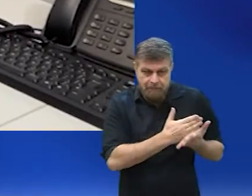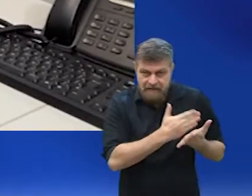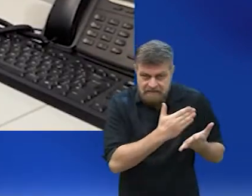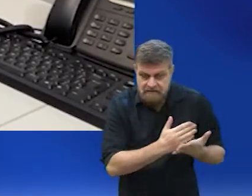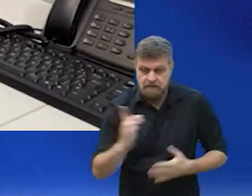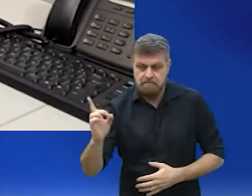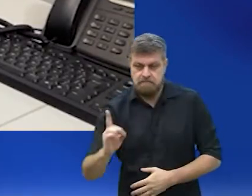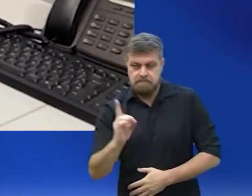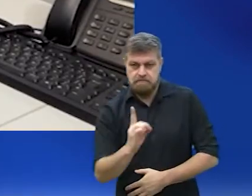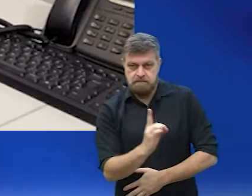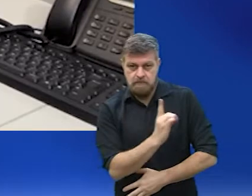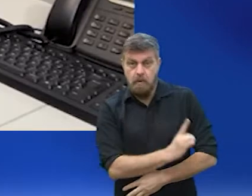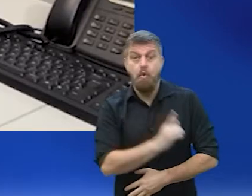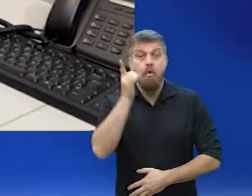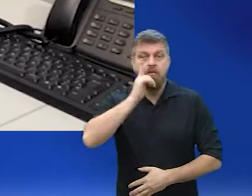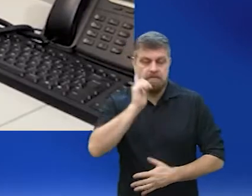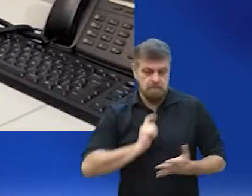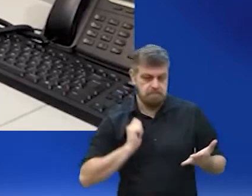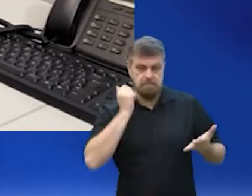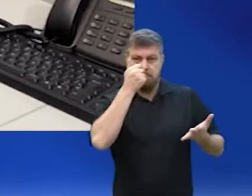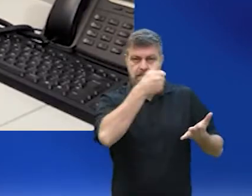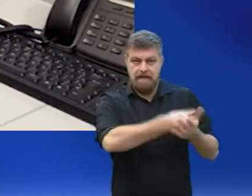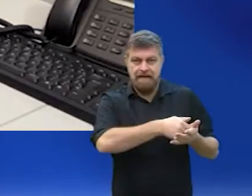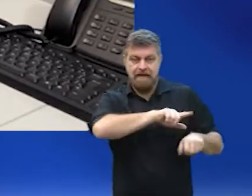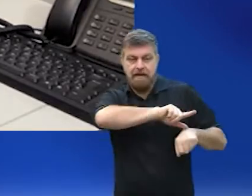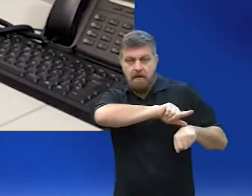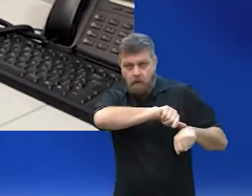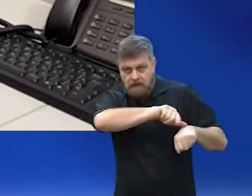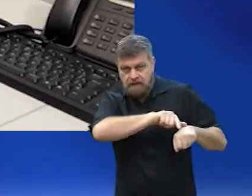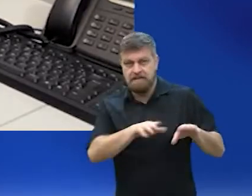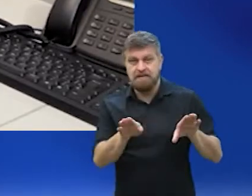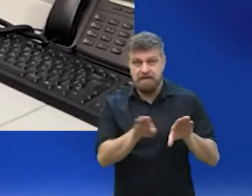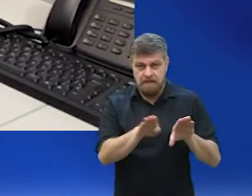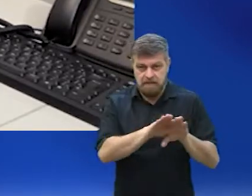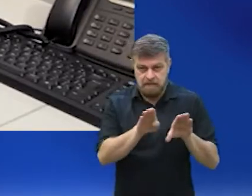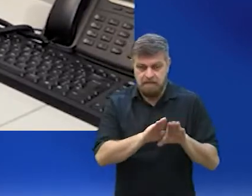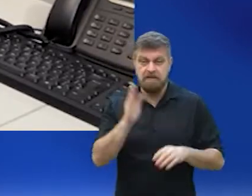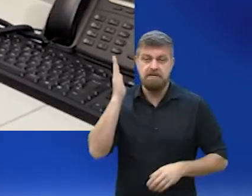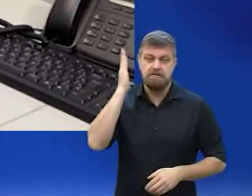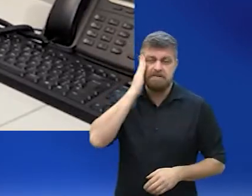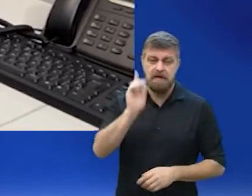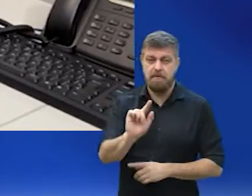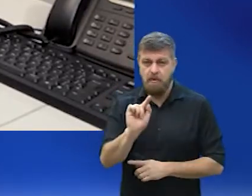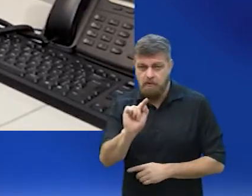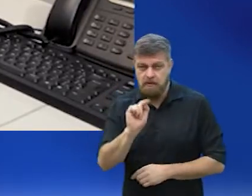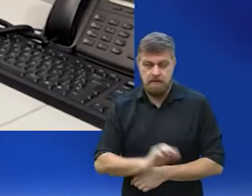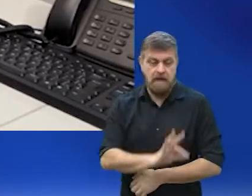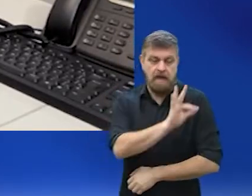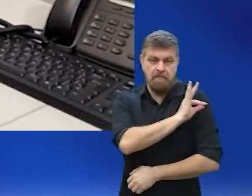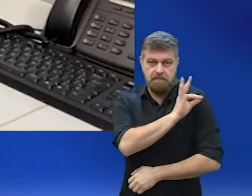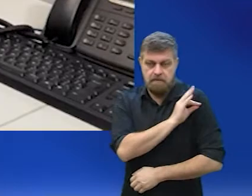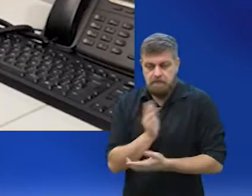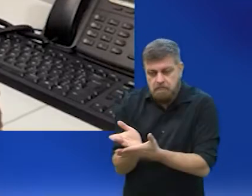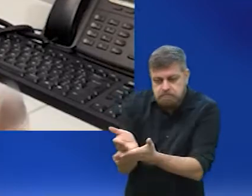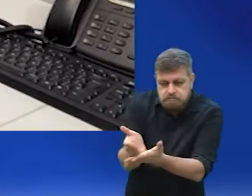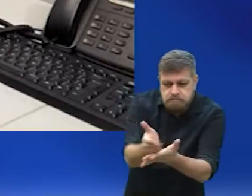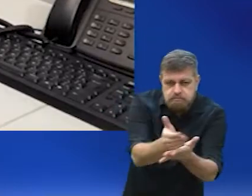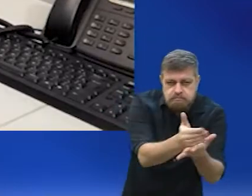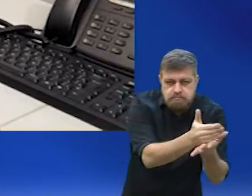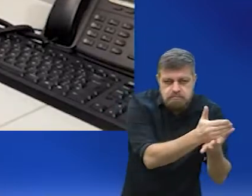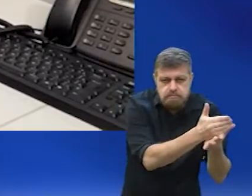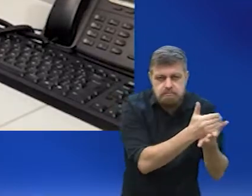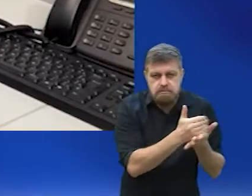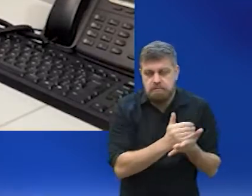uma oportunidade dos munícipes quitarem os débitos em atraso e, consequentemente, a